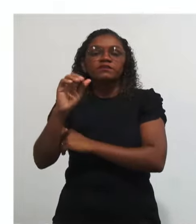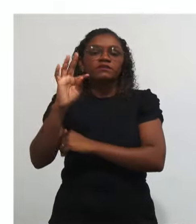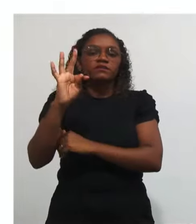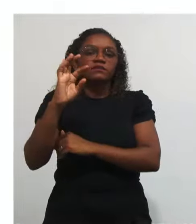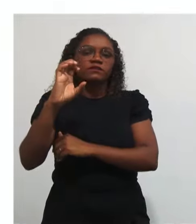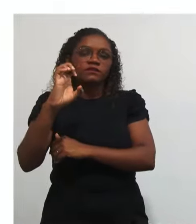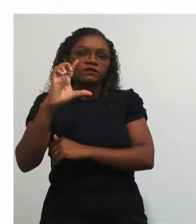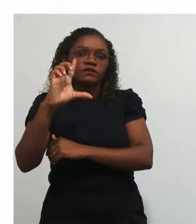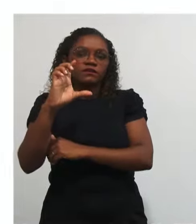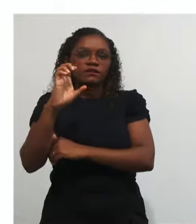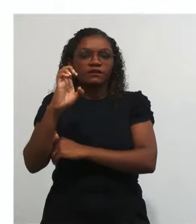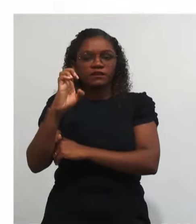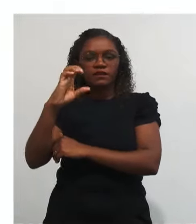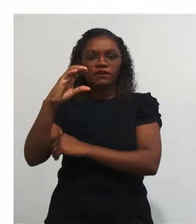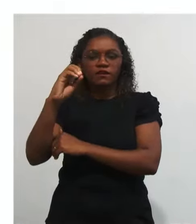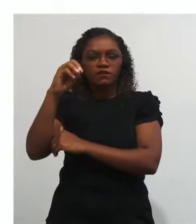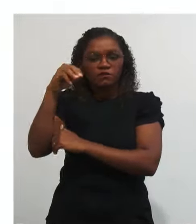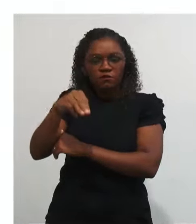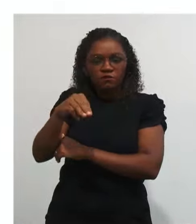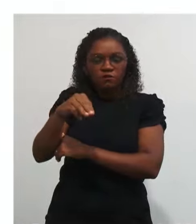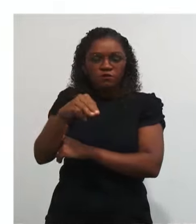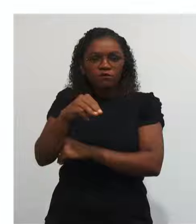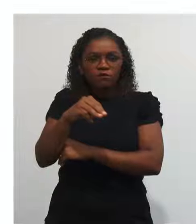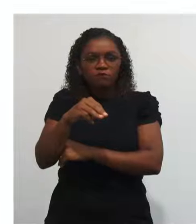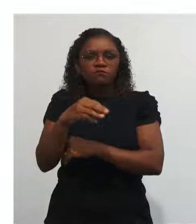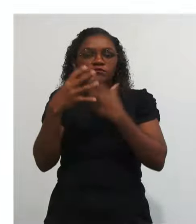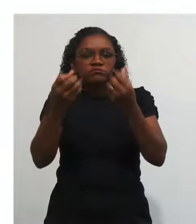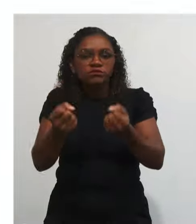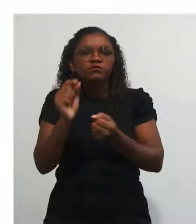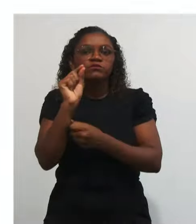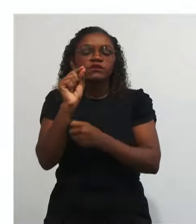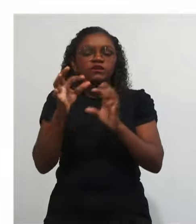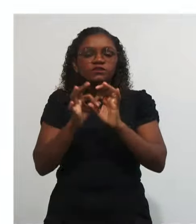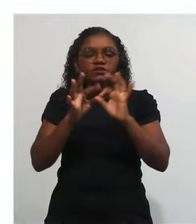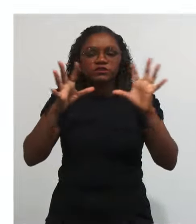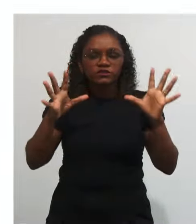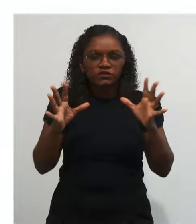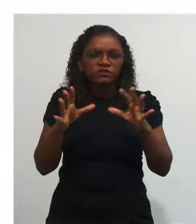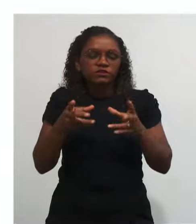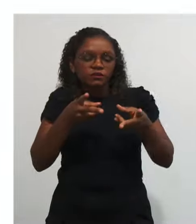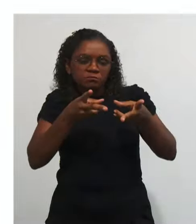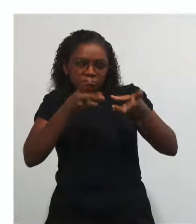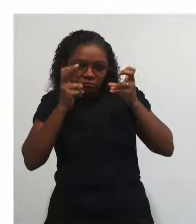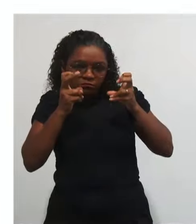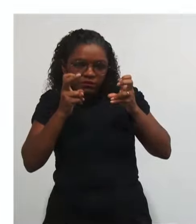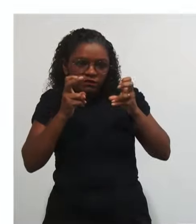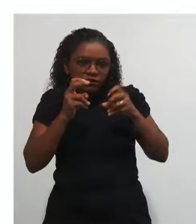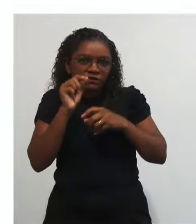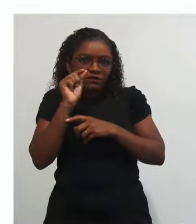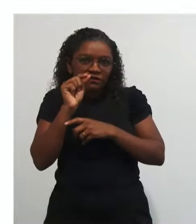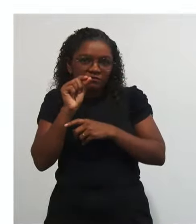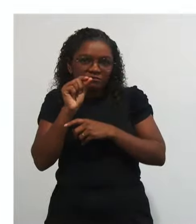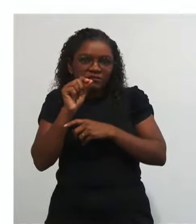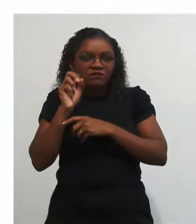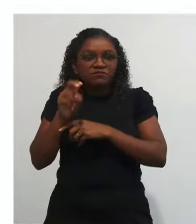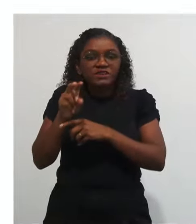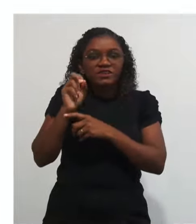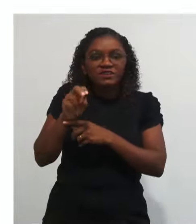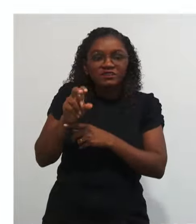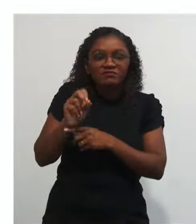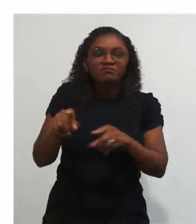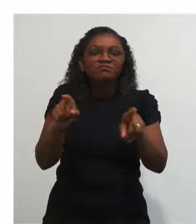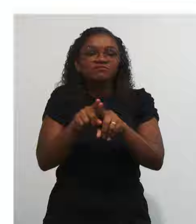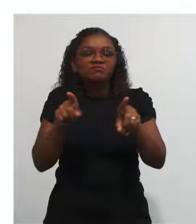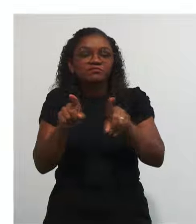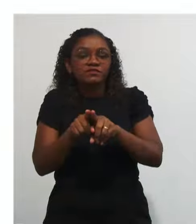permite identificar e mitigar rapidamente os ataques aos dispositivos além de